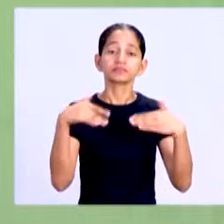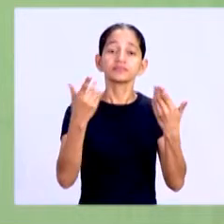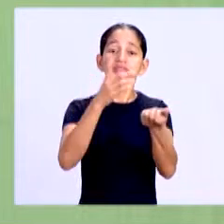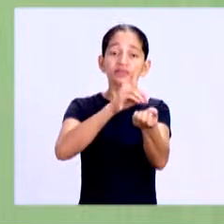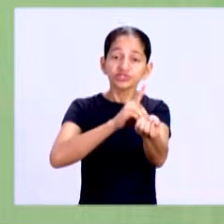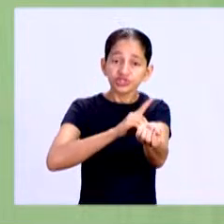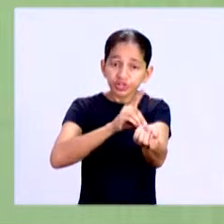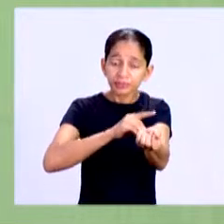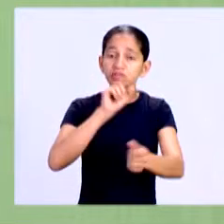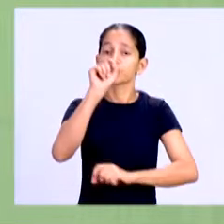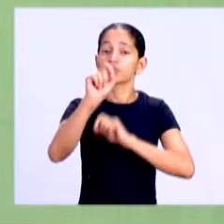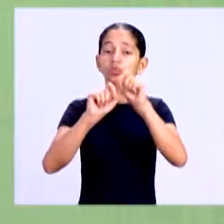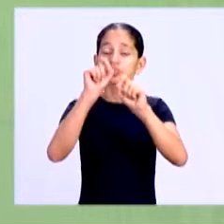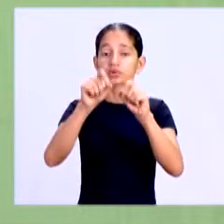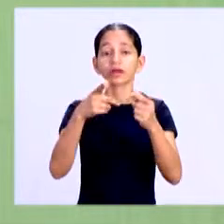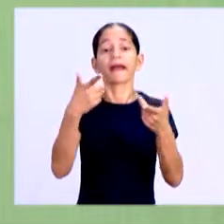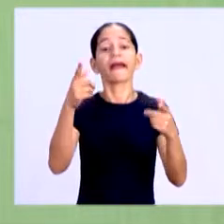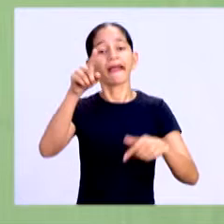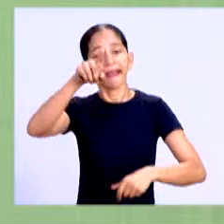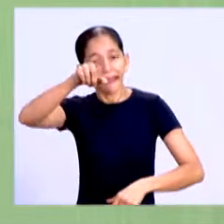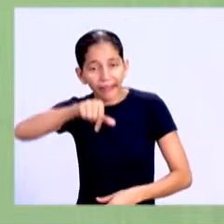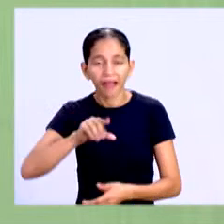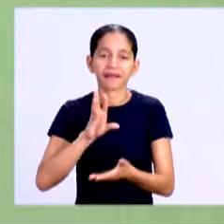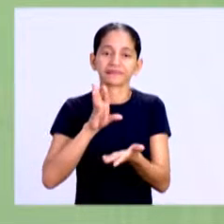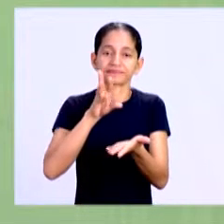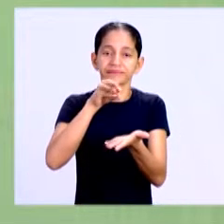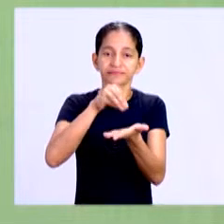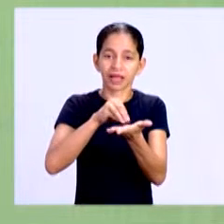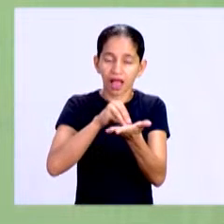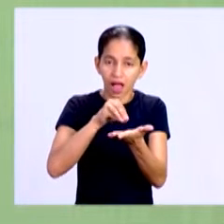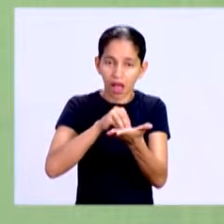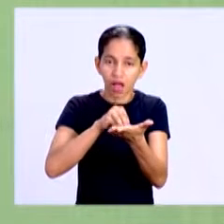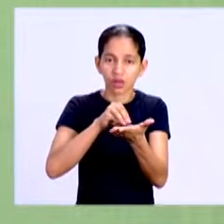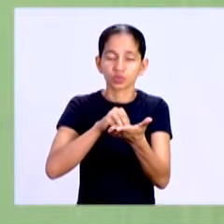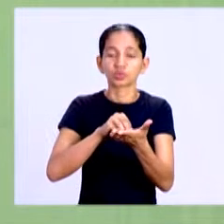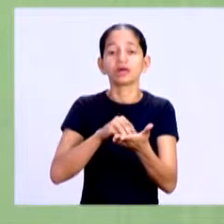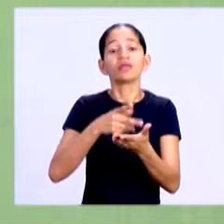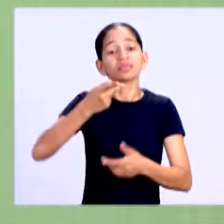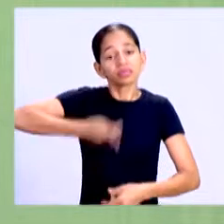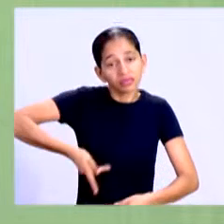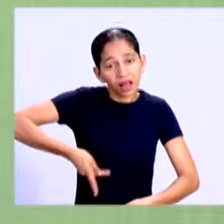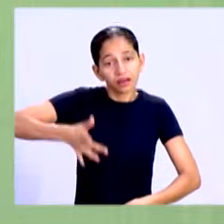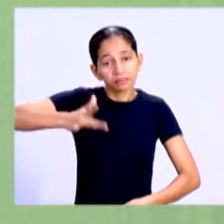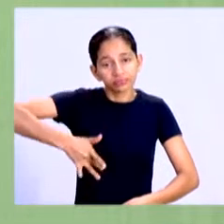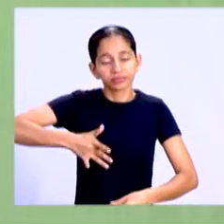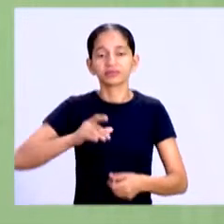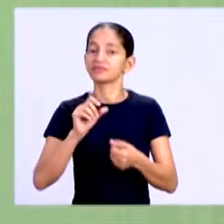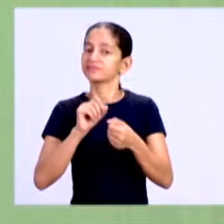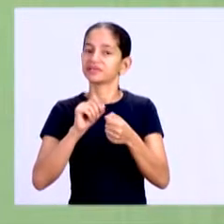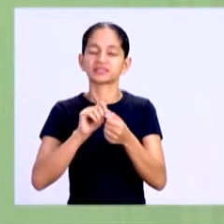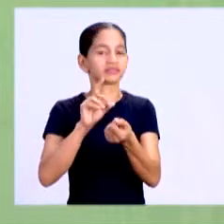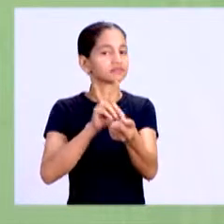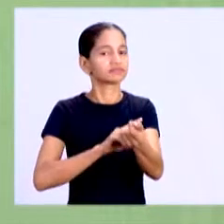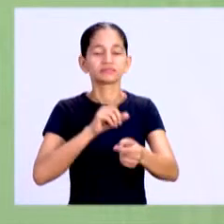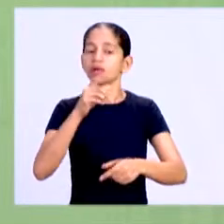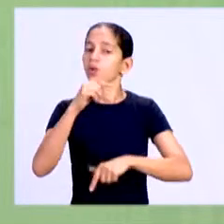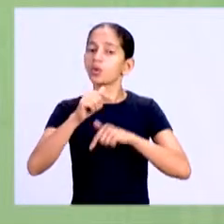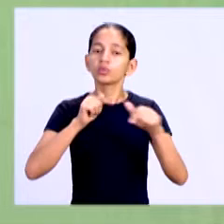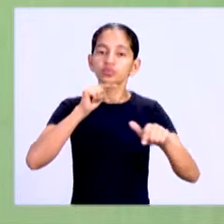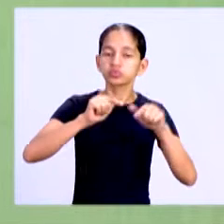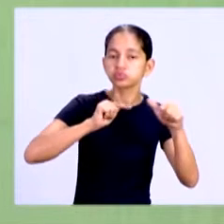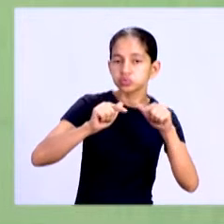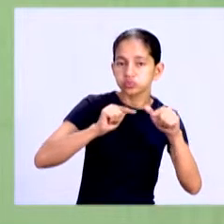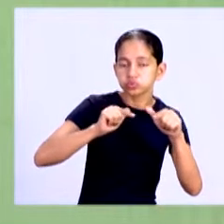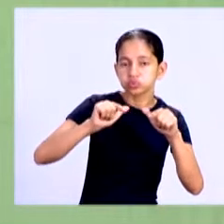A diabetes ela é a falta ou a incapacidade de a insulina exercer adequadamente suas